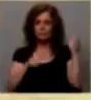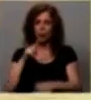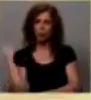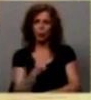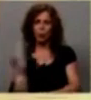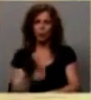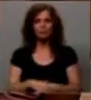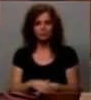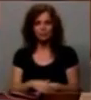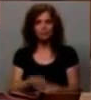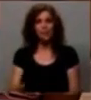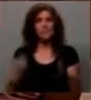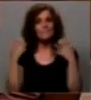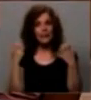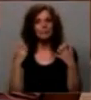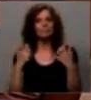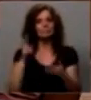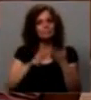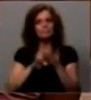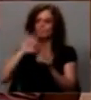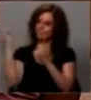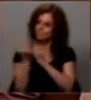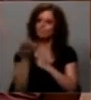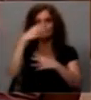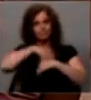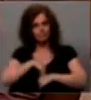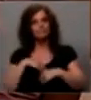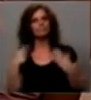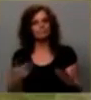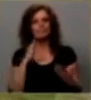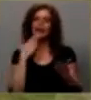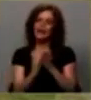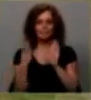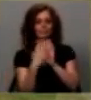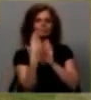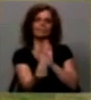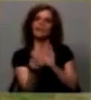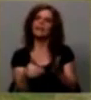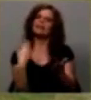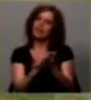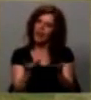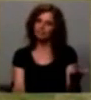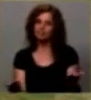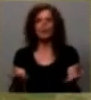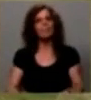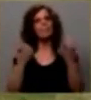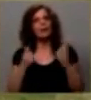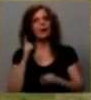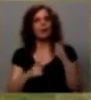3DI seja o programa de referência na área da literacia em Portugal. E mais do que isso, nós queremos aproveitar